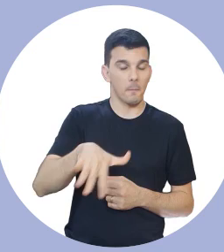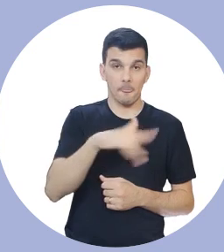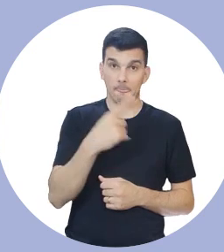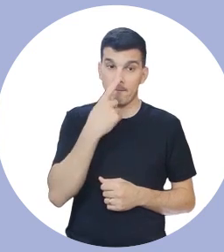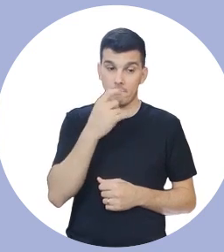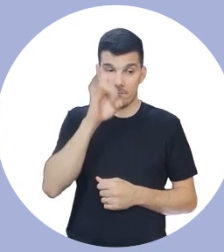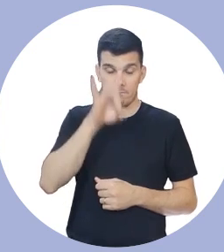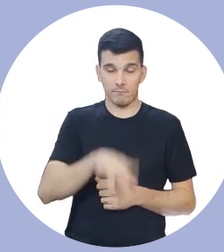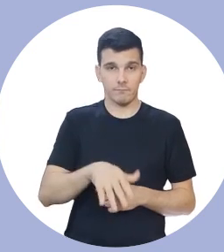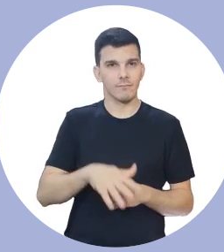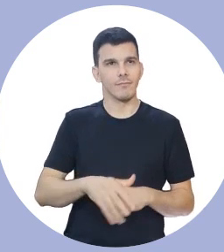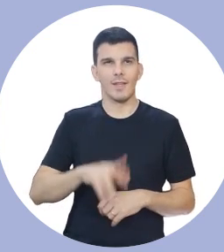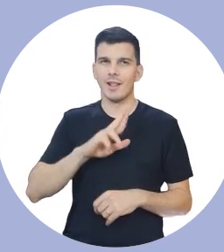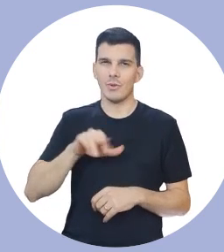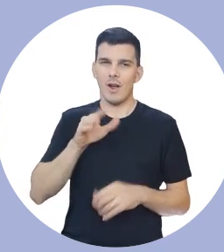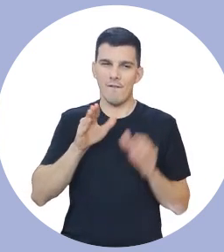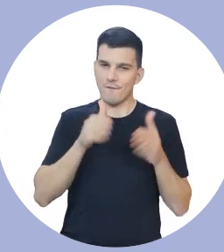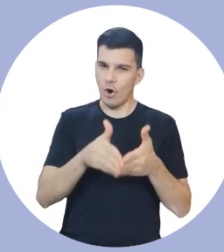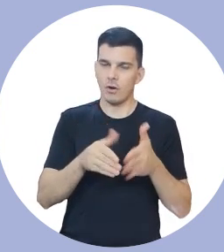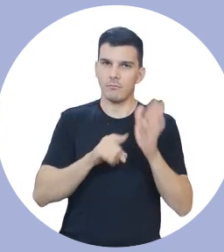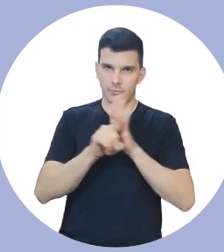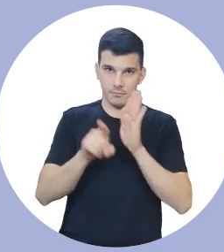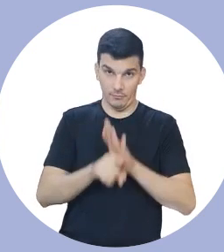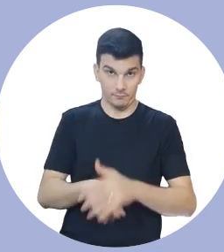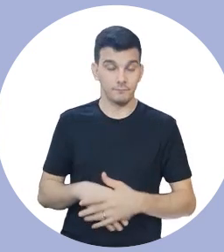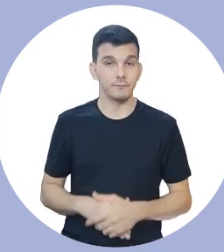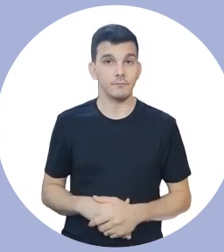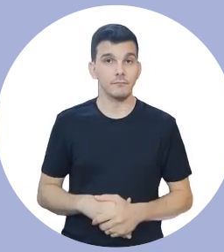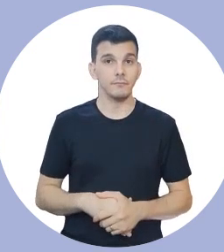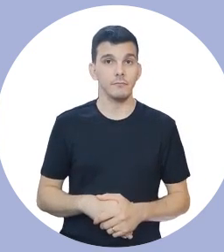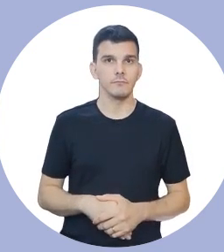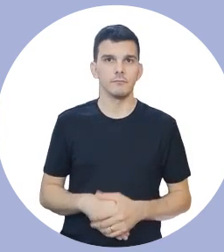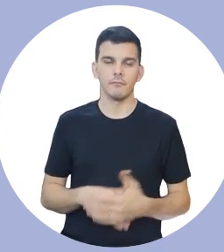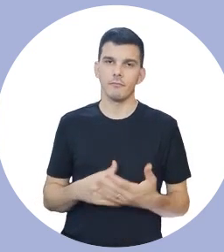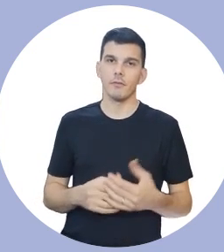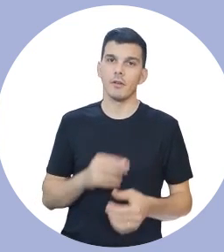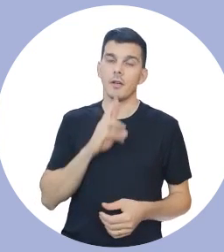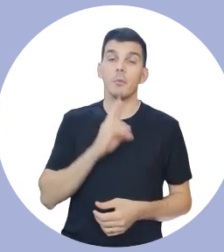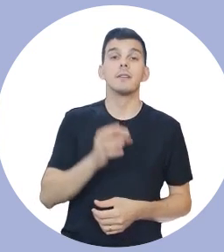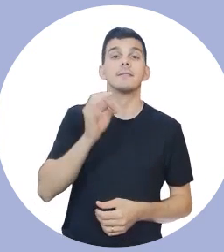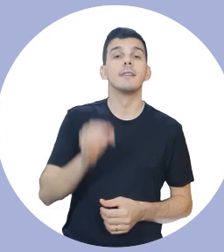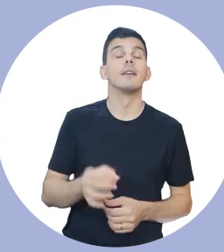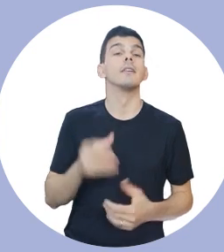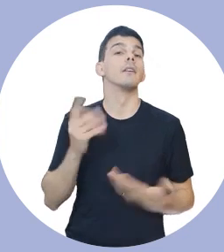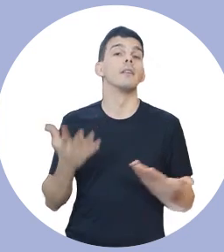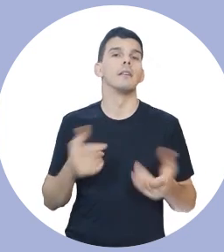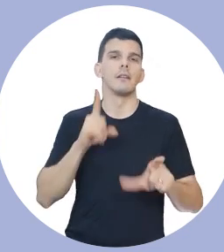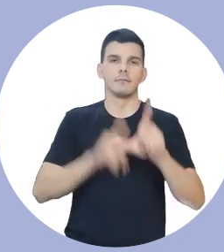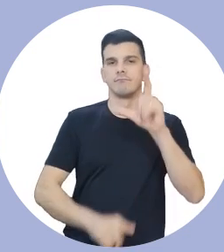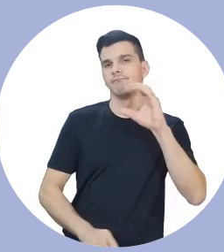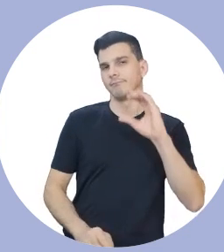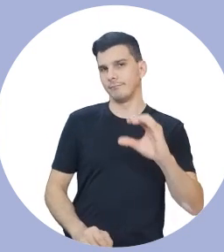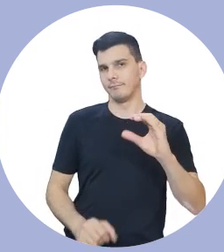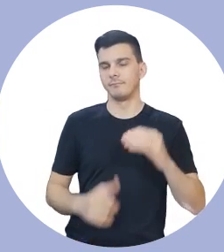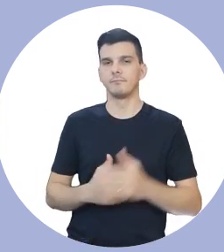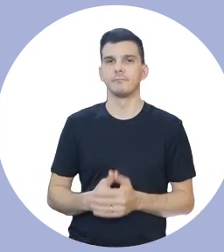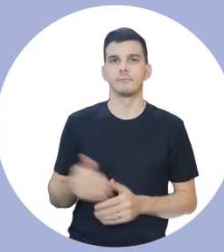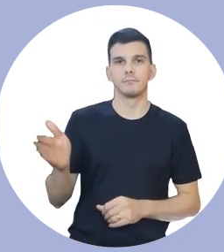gente está trabalhando no lixão, não é o foco o lixo industrial. Então, logicamente, a alternativa correta aqui,